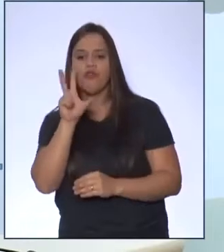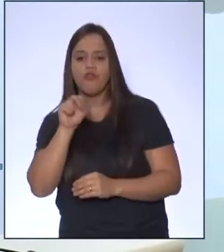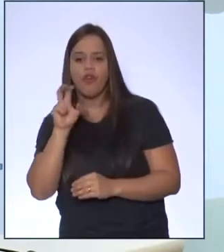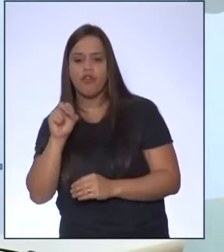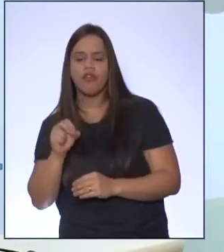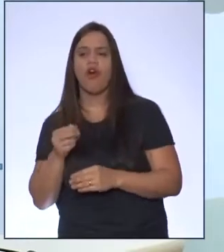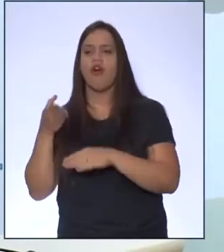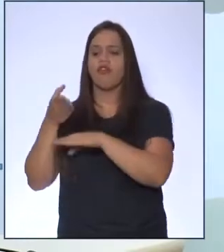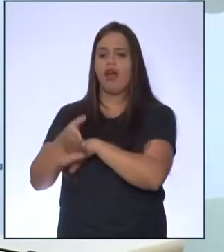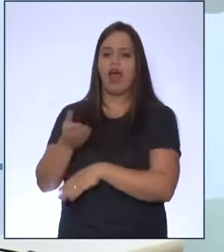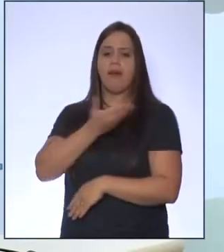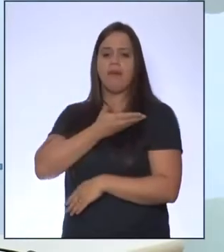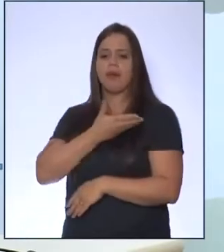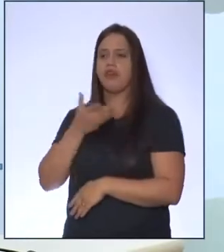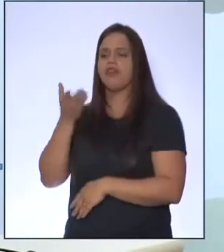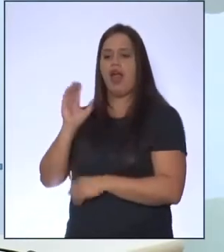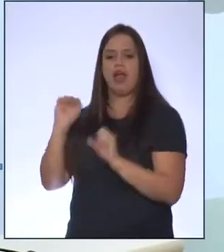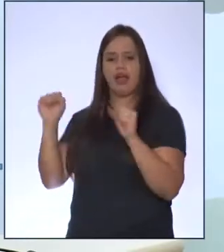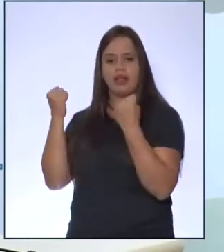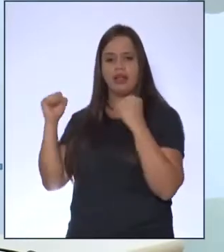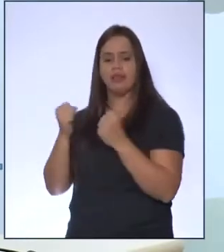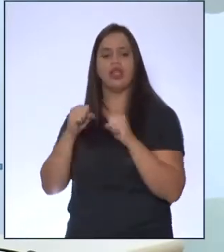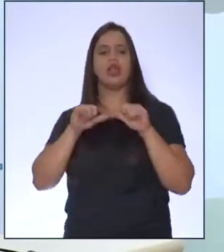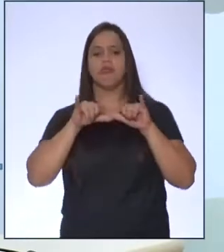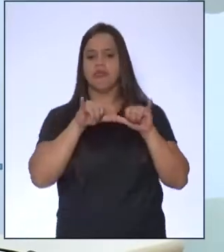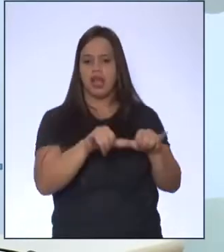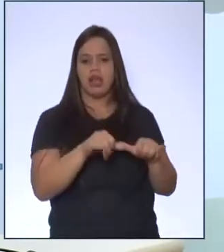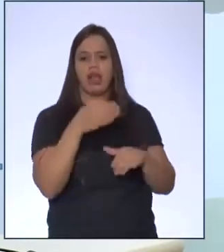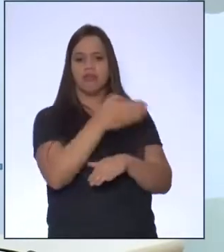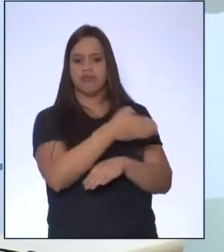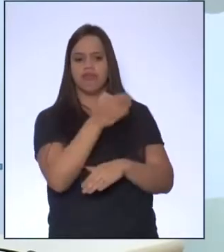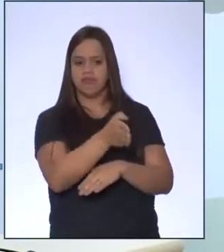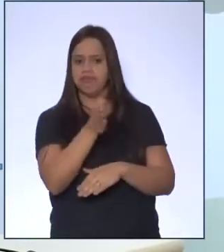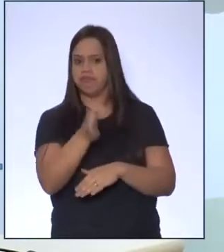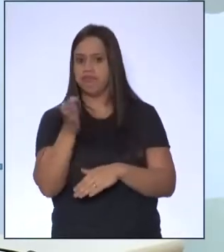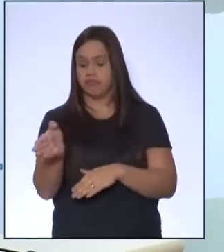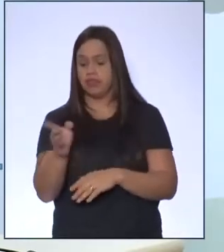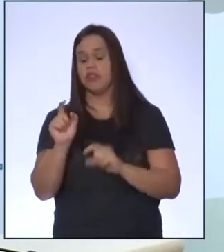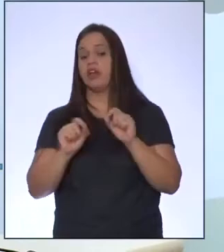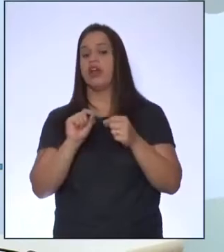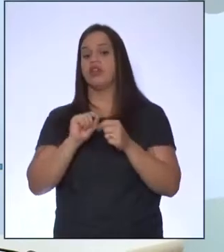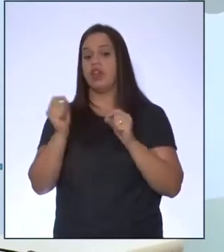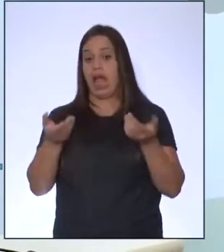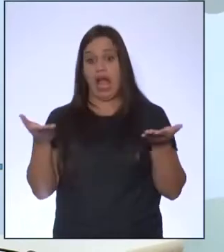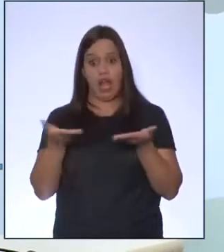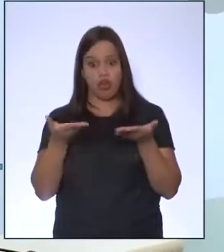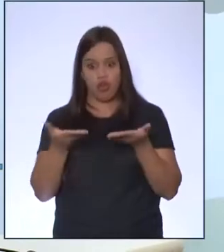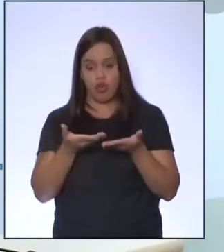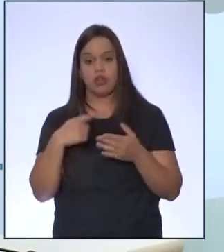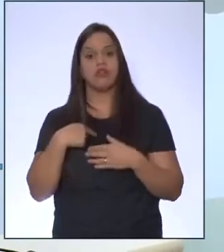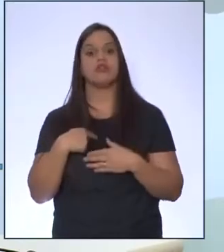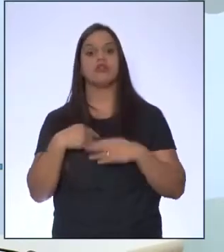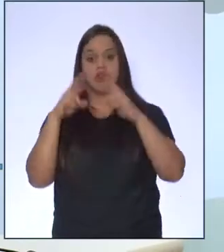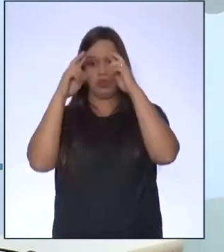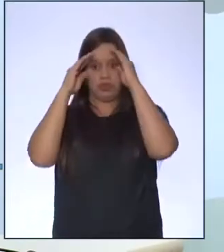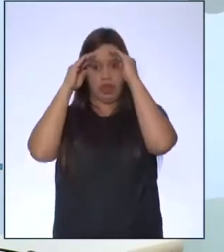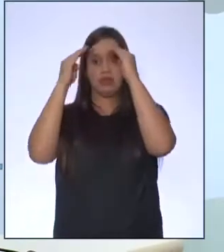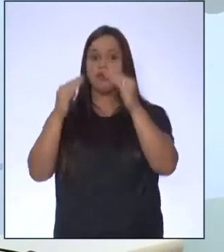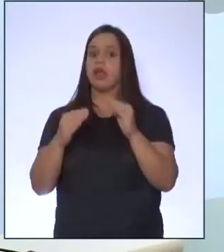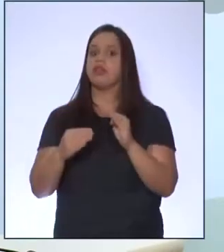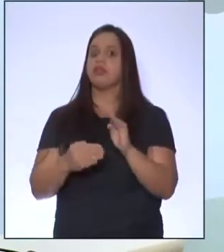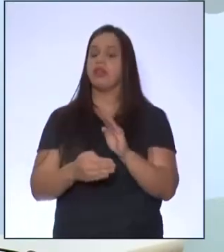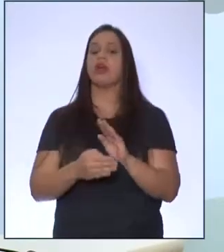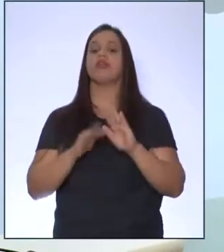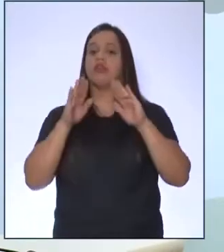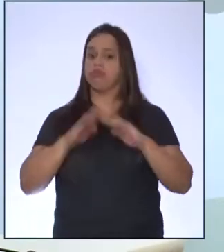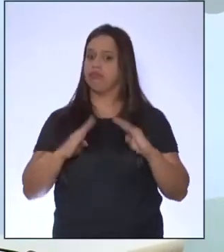à academia, ao supermercado. Nesse momento, a gente está cumprindo, né, o decreto, o isolamento social, a gente